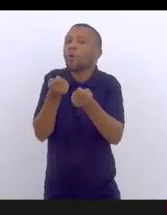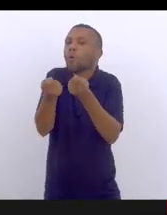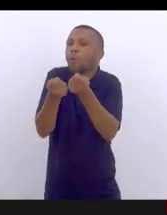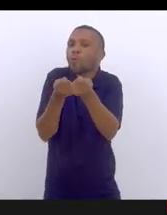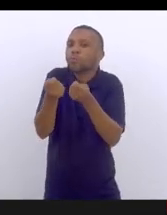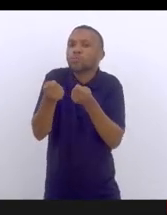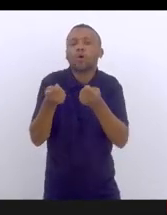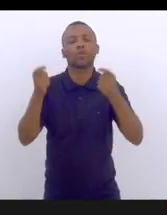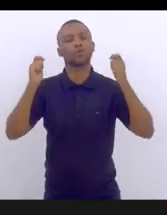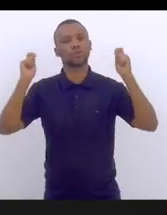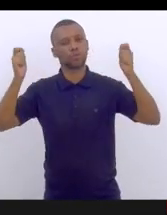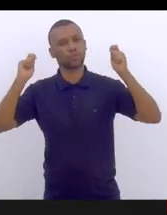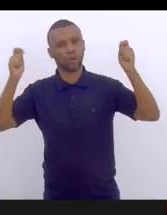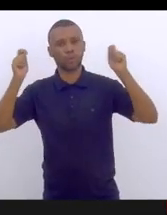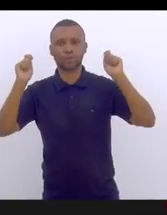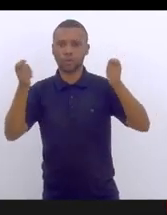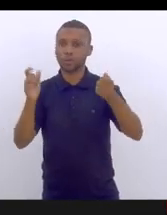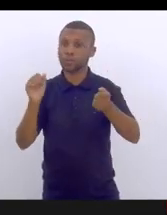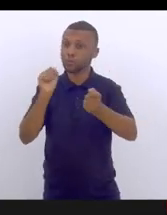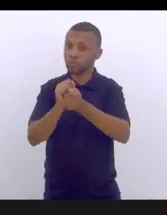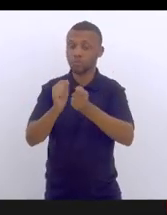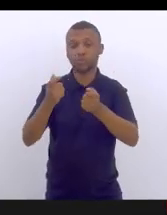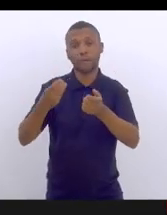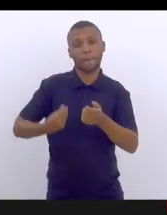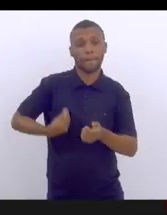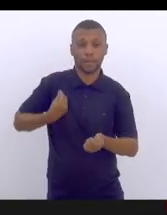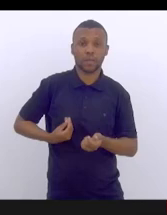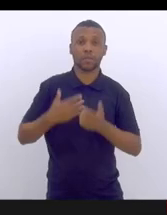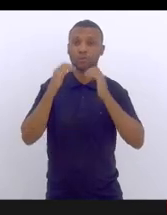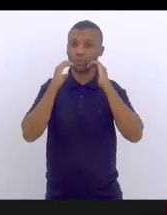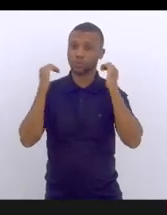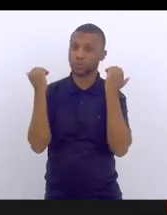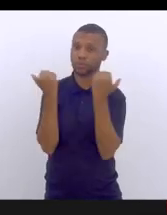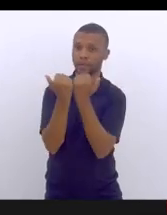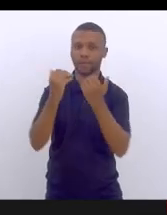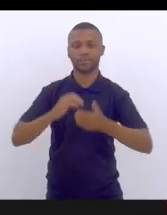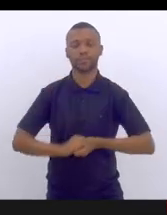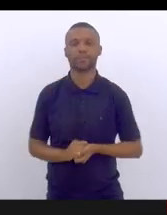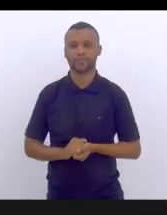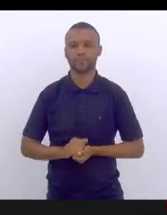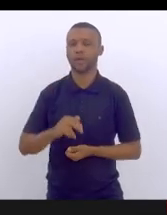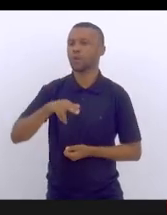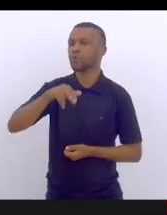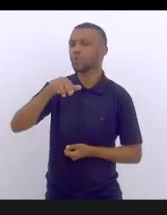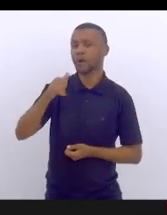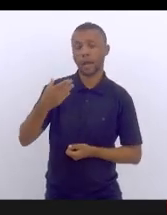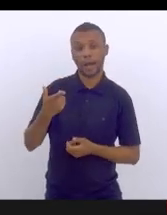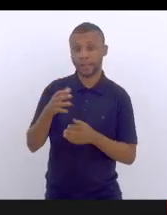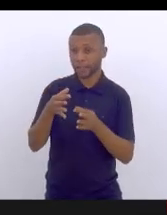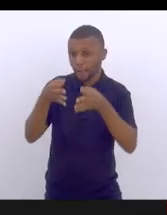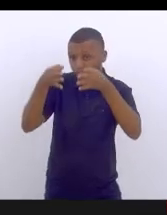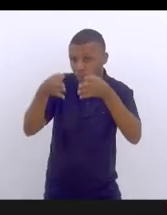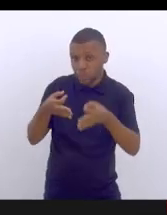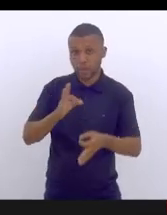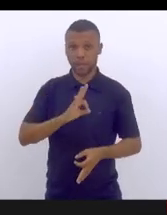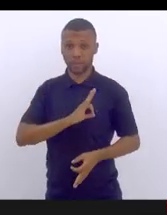dos torcedores é quando estão lá presentes nos estádios. Então, em momento algum, a postura da Polícia Militar através do BEP é contrária a essa